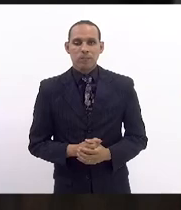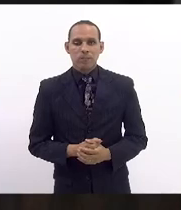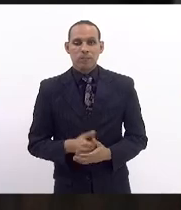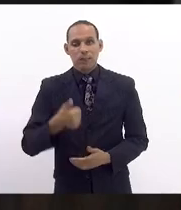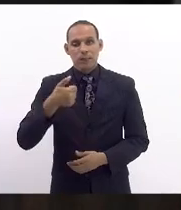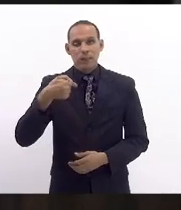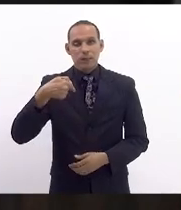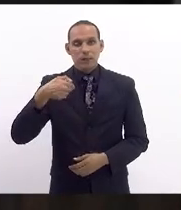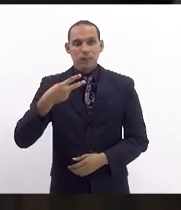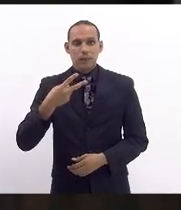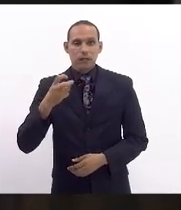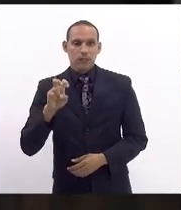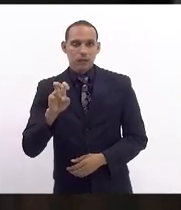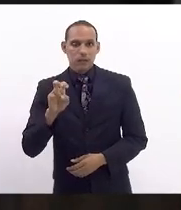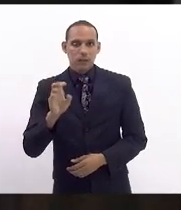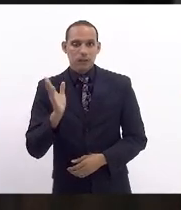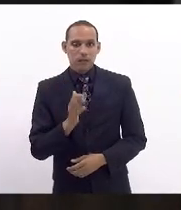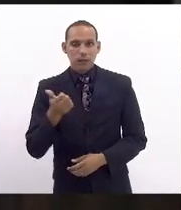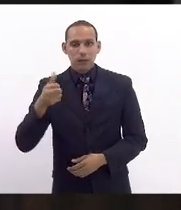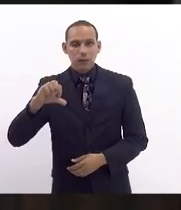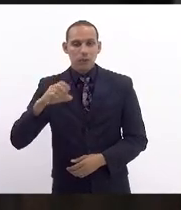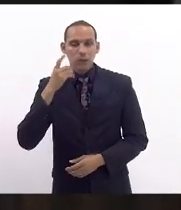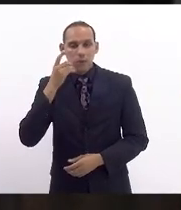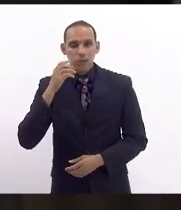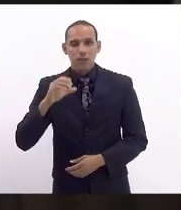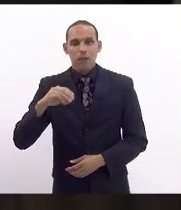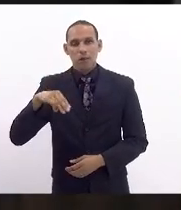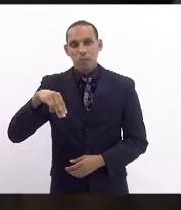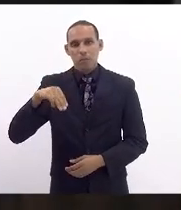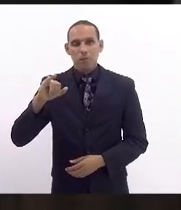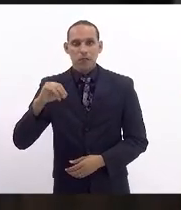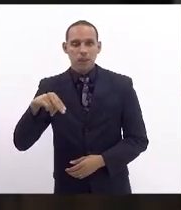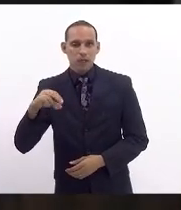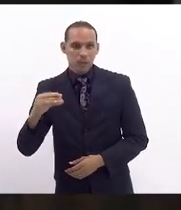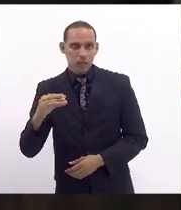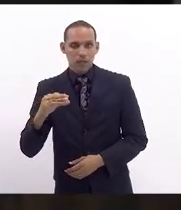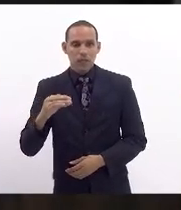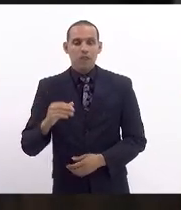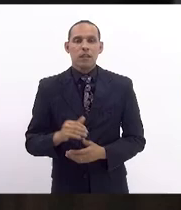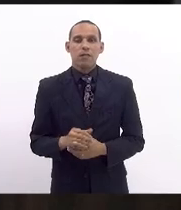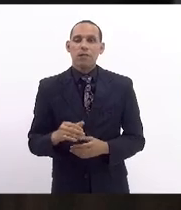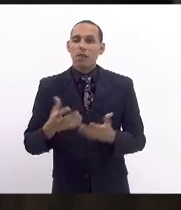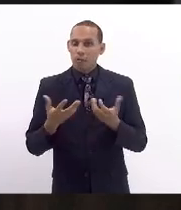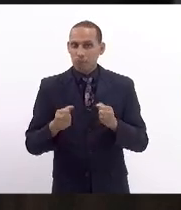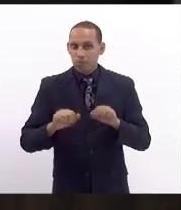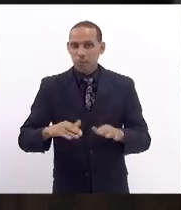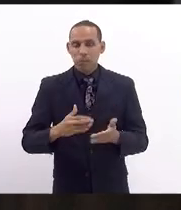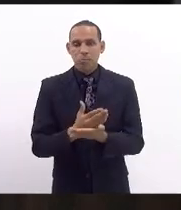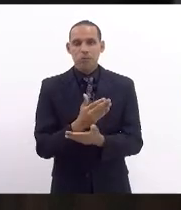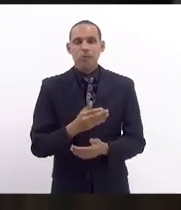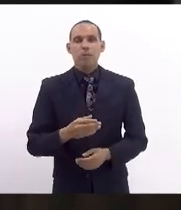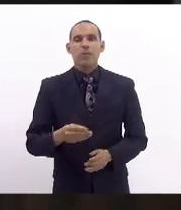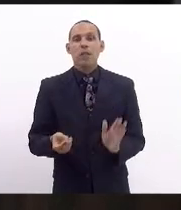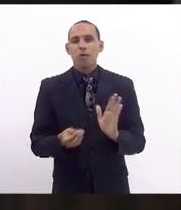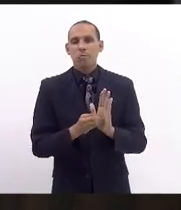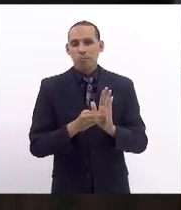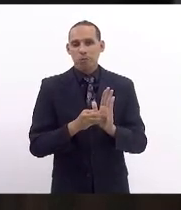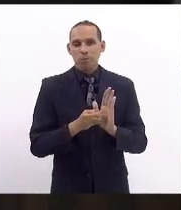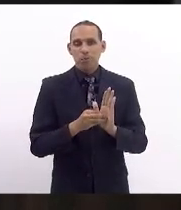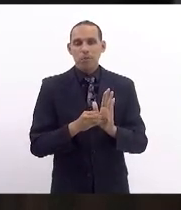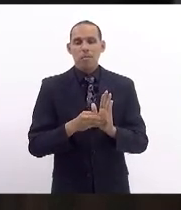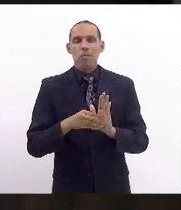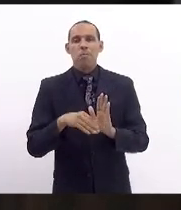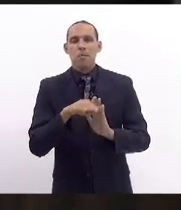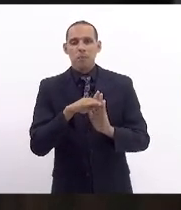em 1725 de 19 deputado Carlos de mim se eu disse que aprovam permaneça como está uma provar é que a inclusão na ordem do